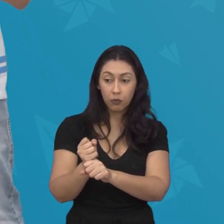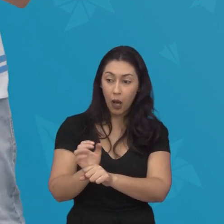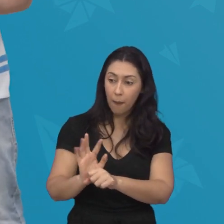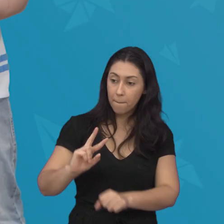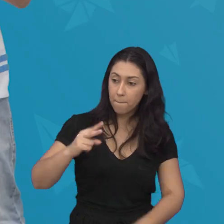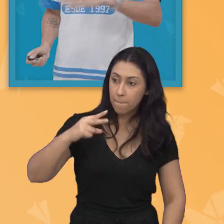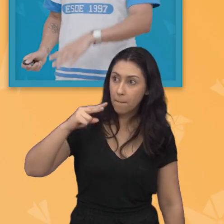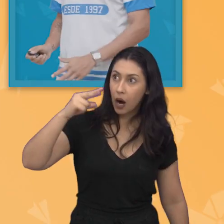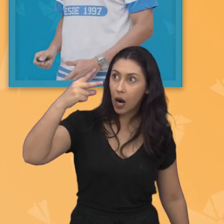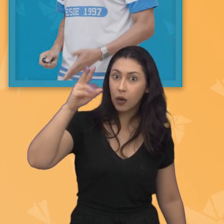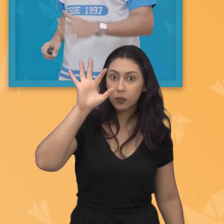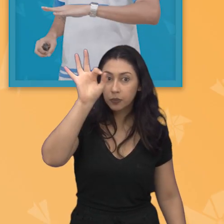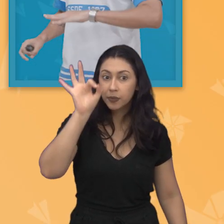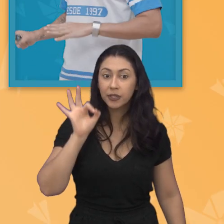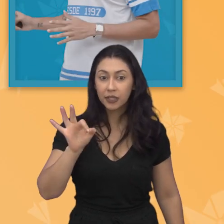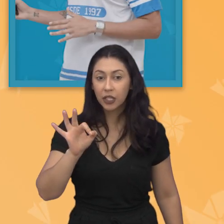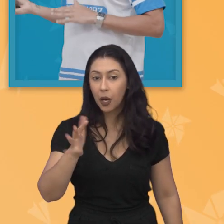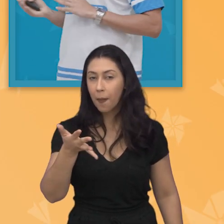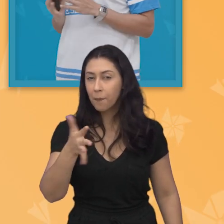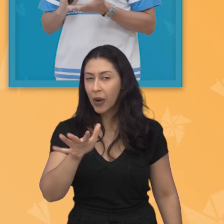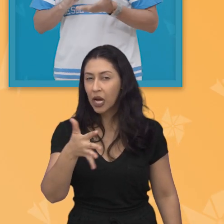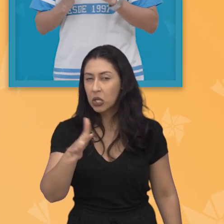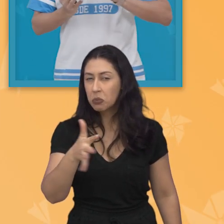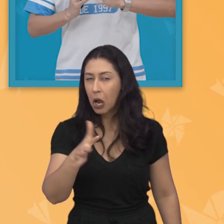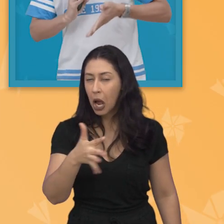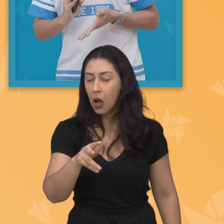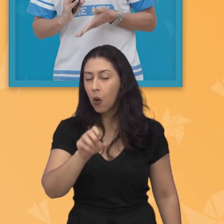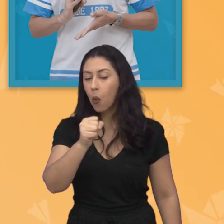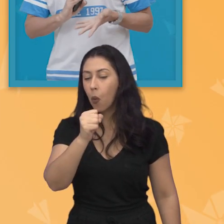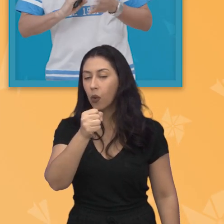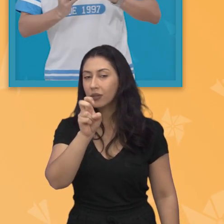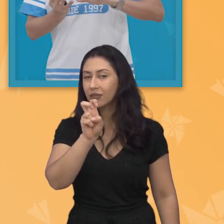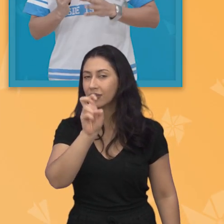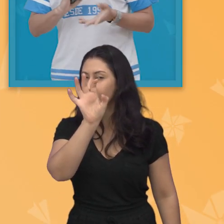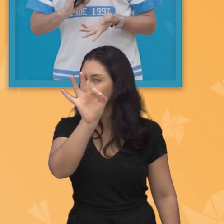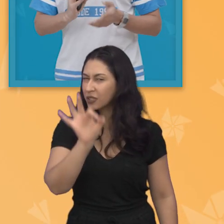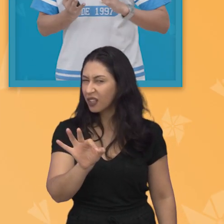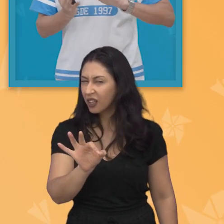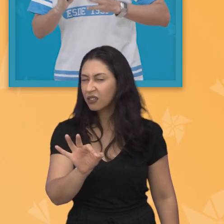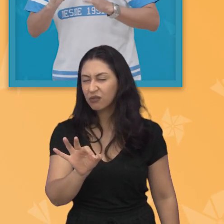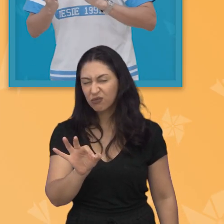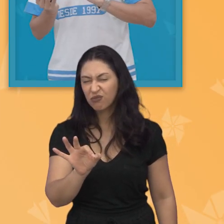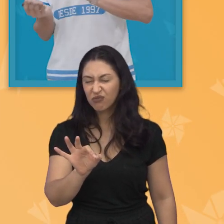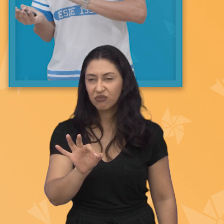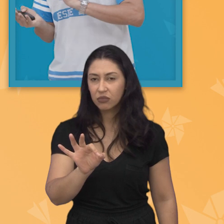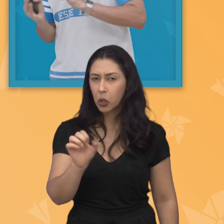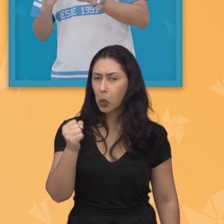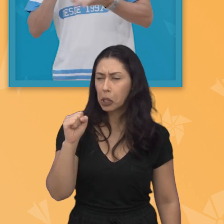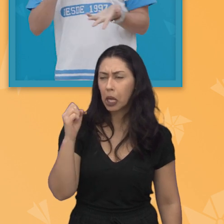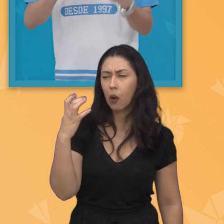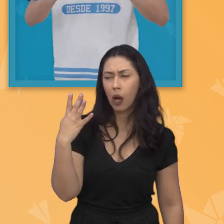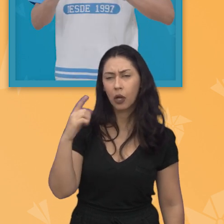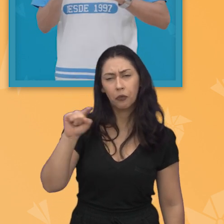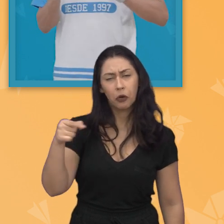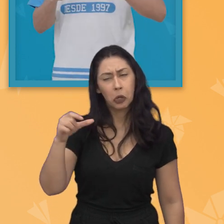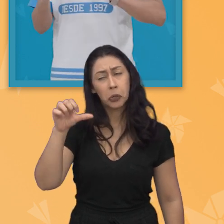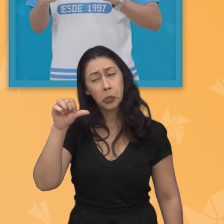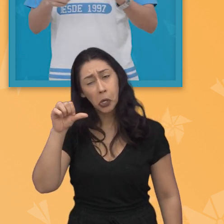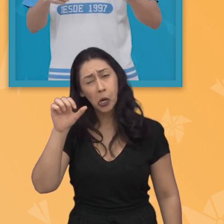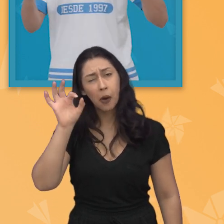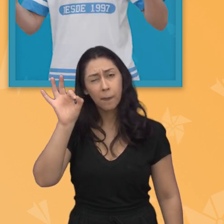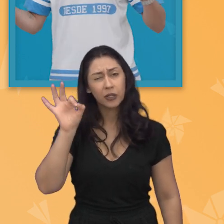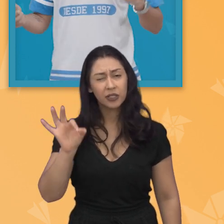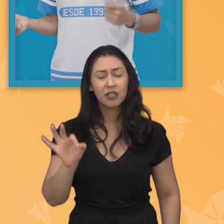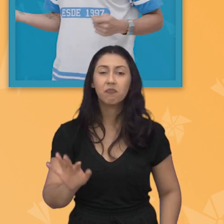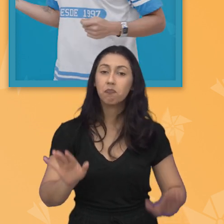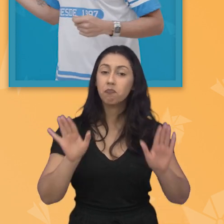nosso rendimento, né? A gente chegou na resposta que deu rendimento aproximado de 85%, né? 84, um pouquinho ali, só que como é um